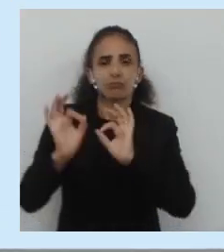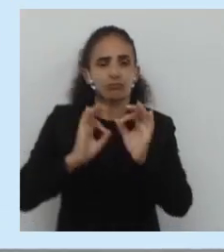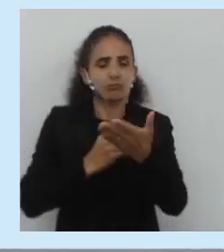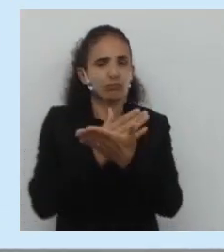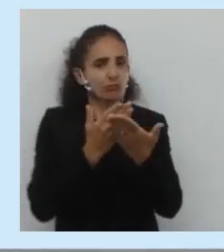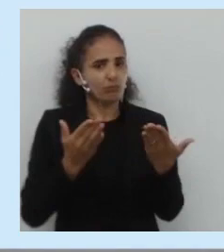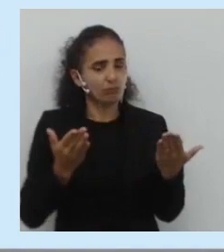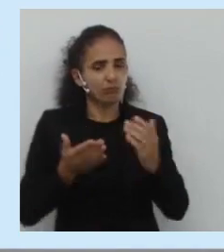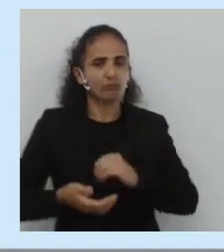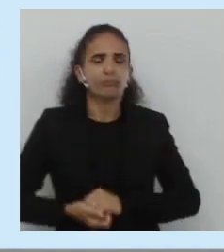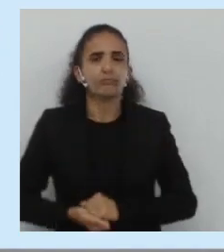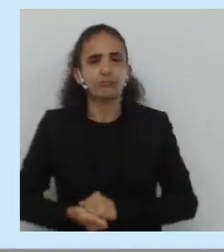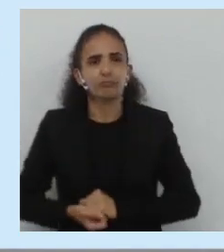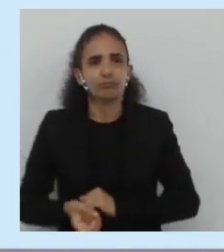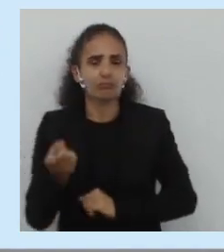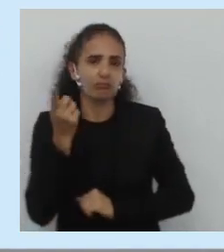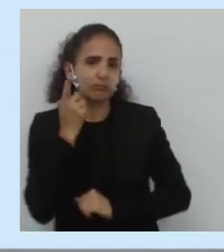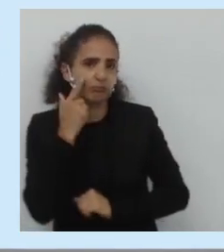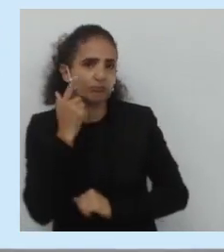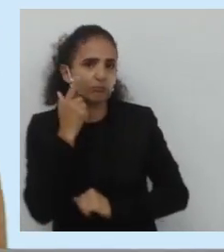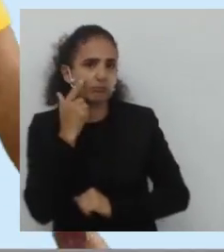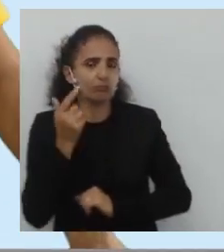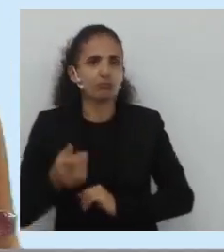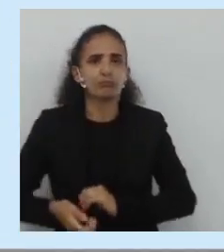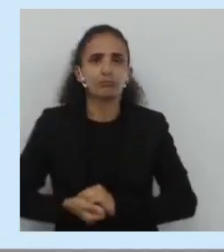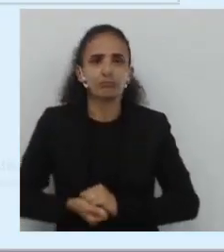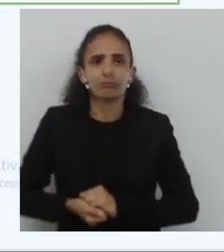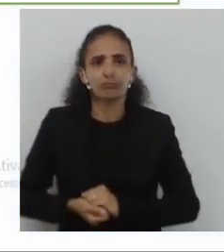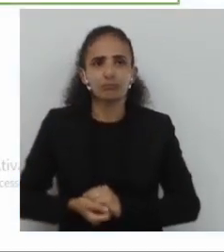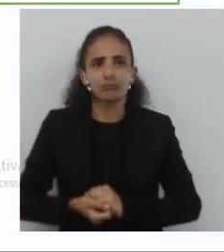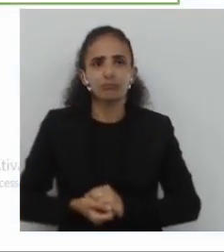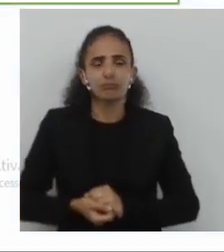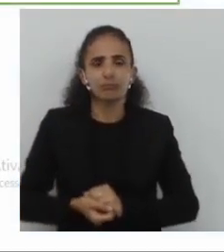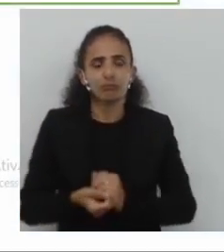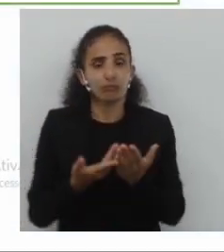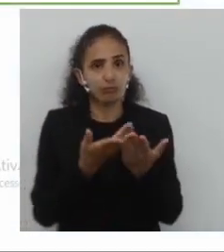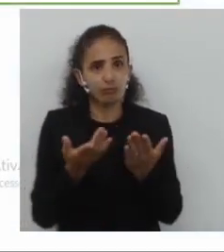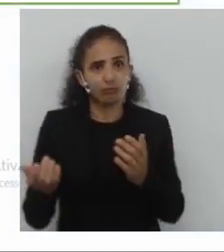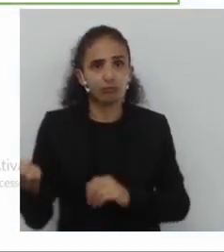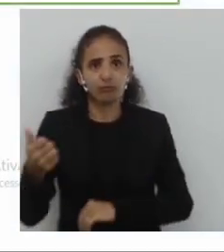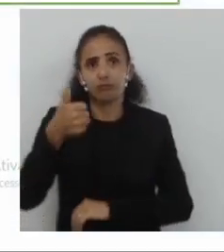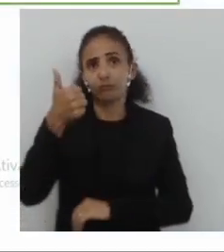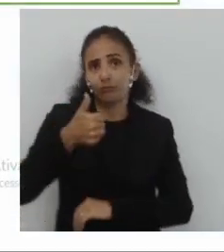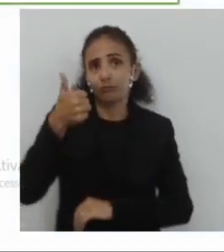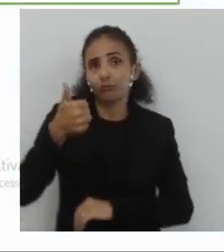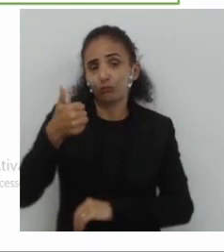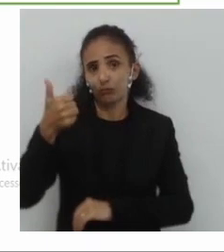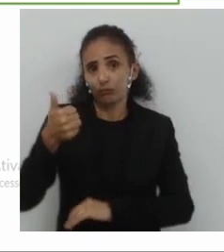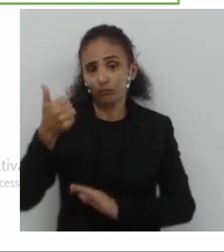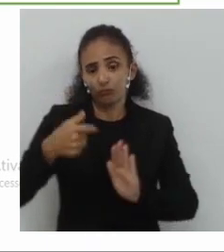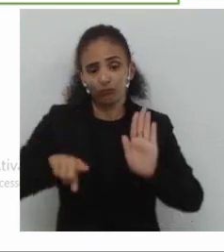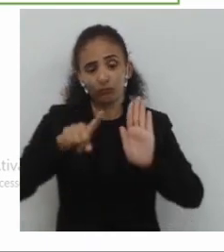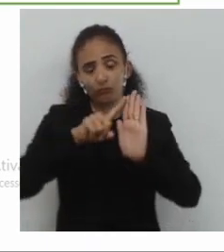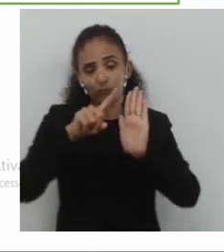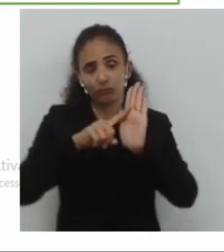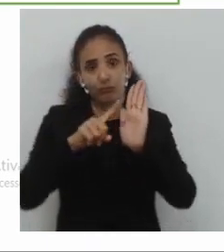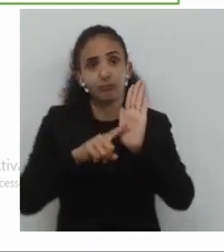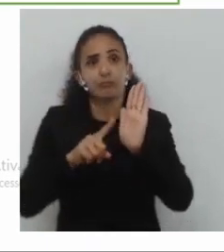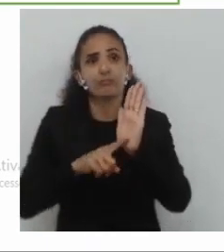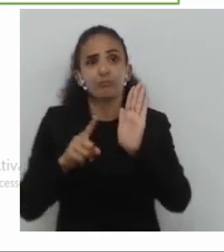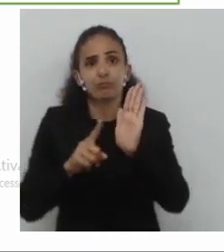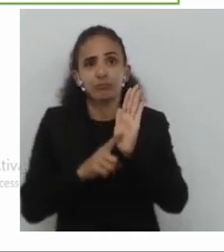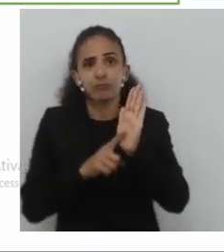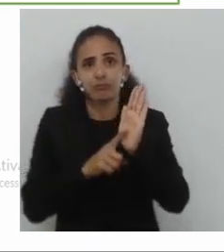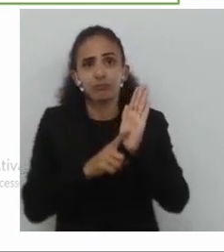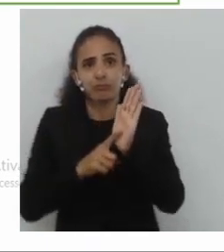professora. Vamos adiante aqui. Olhem só, trouxe para vocês o quê? Olhando para a tela, 11 passos a